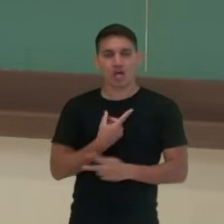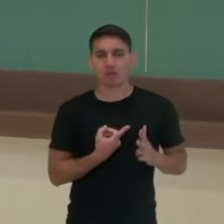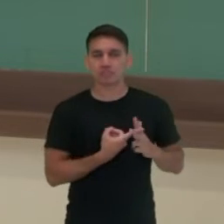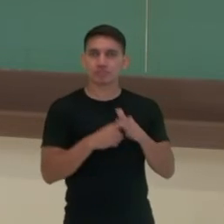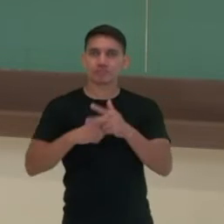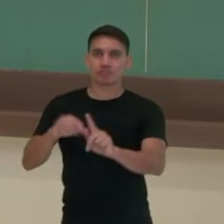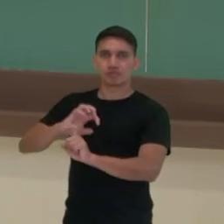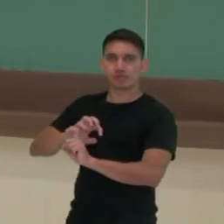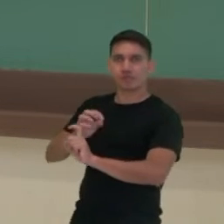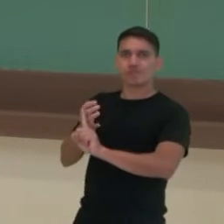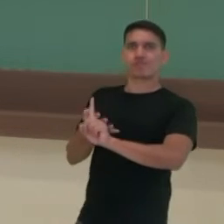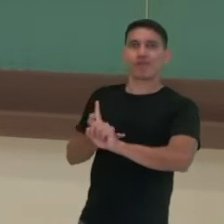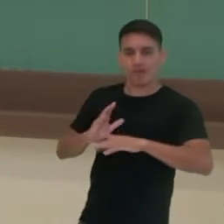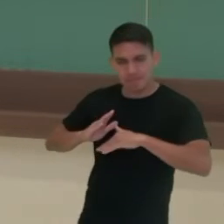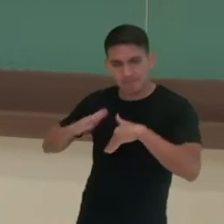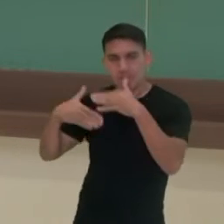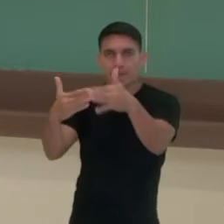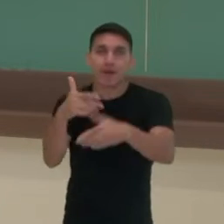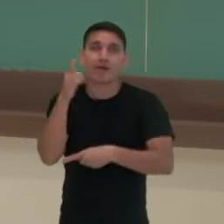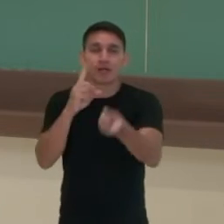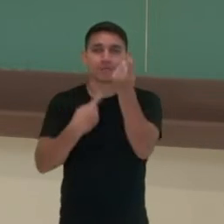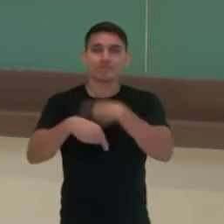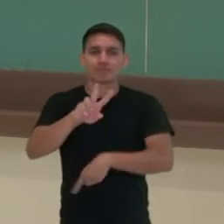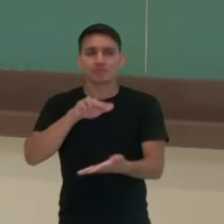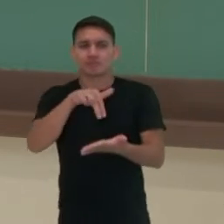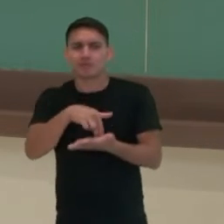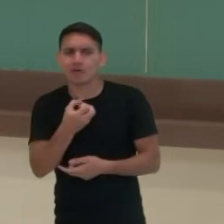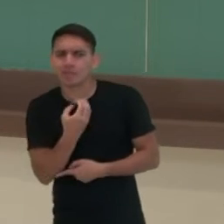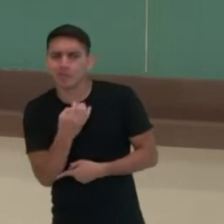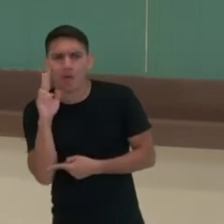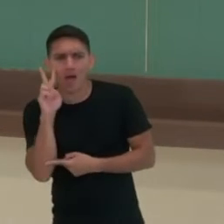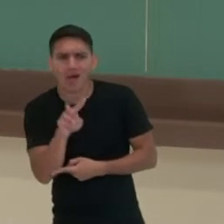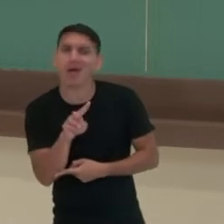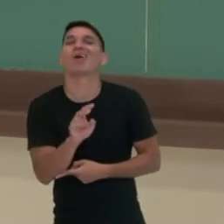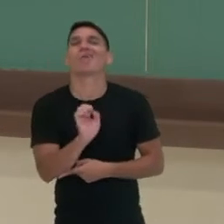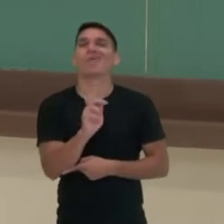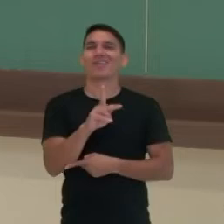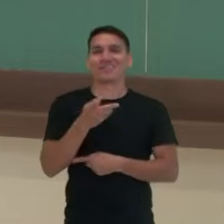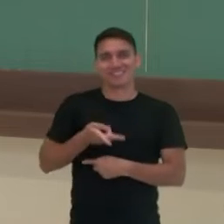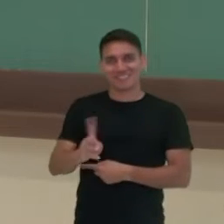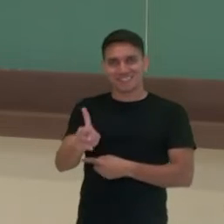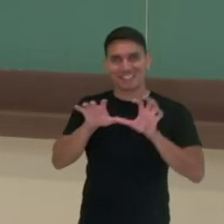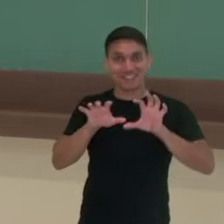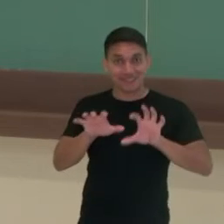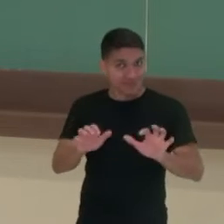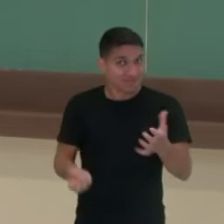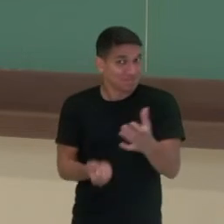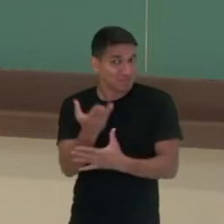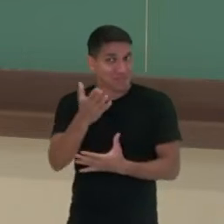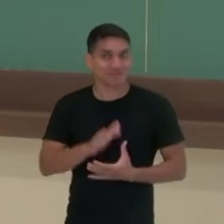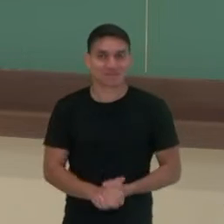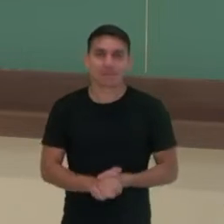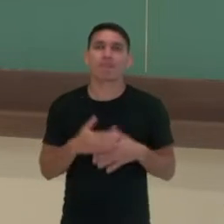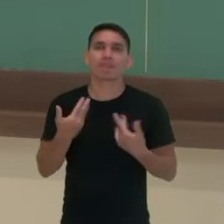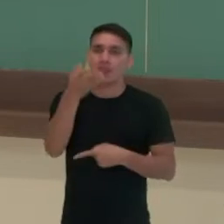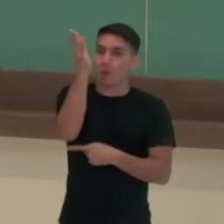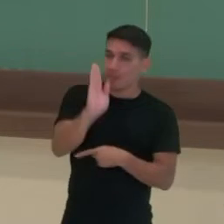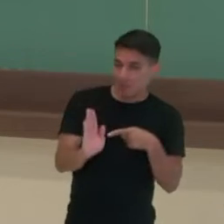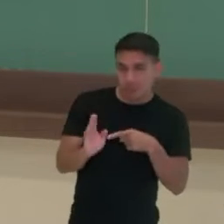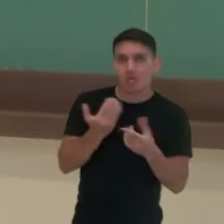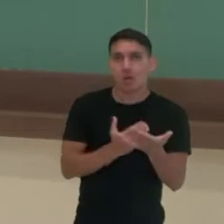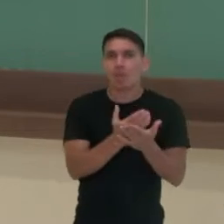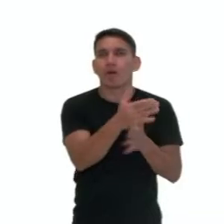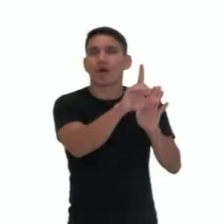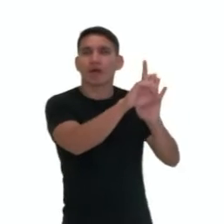corrigido com um certo tempo e viram que isso dava resultado. Então foi aí que ela surgiu. O Brasil chegou na década